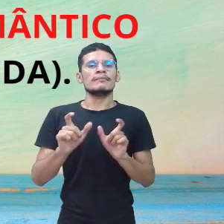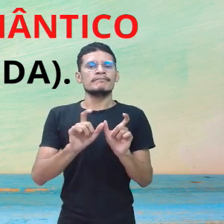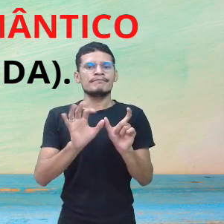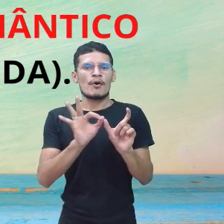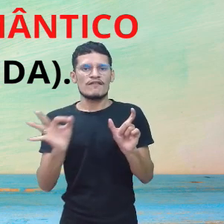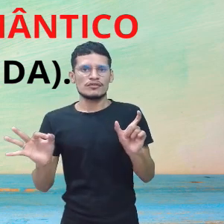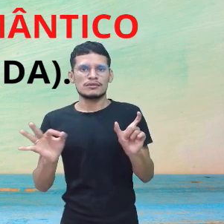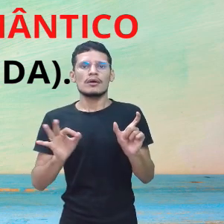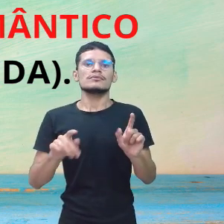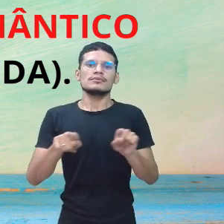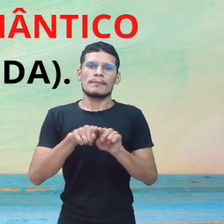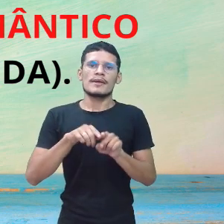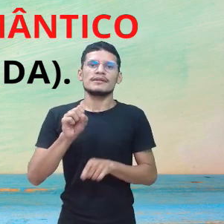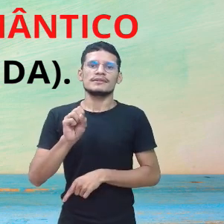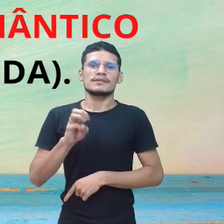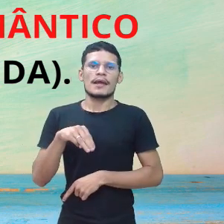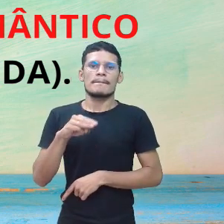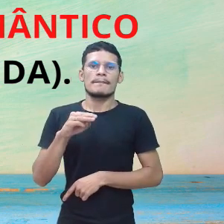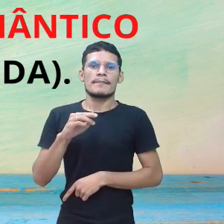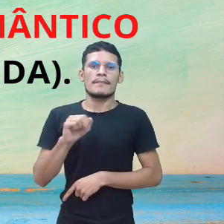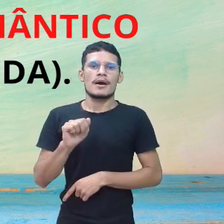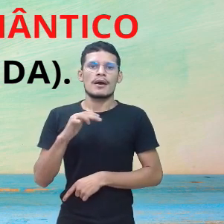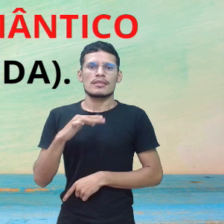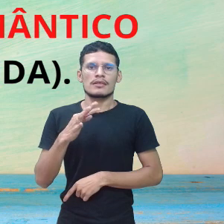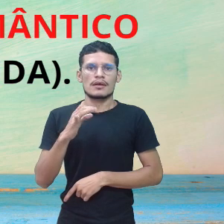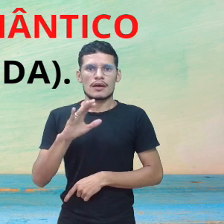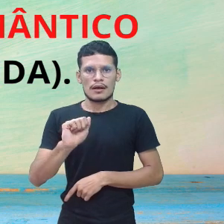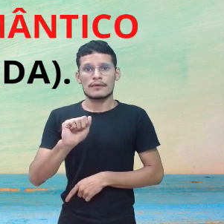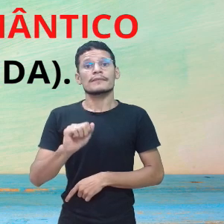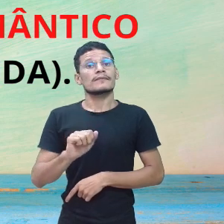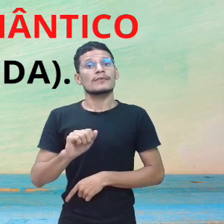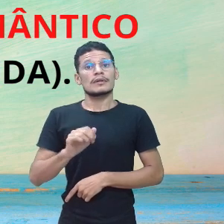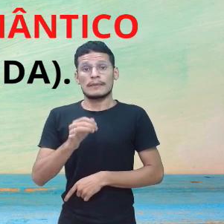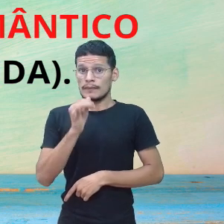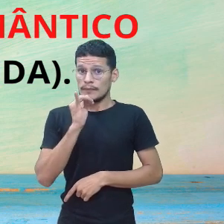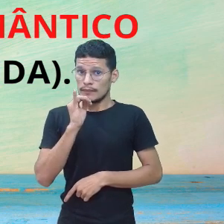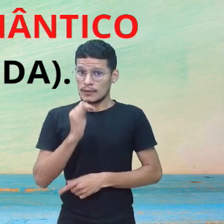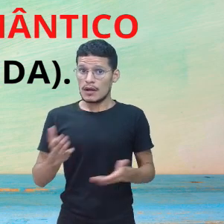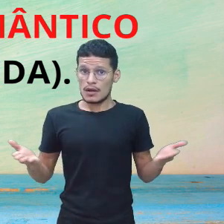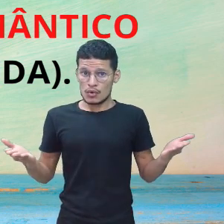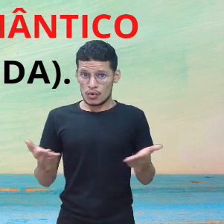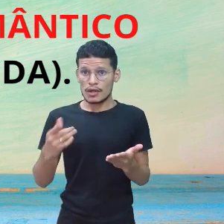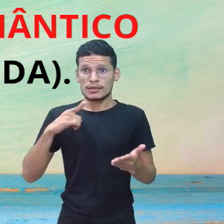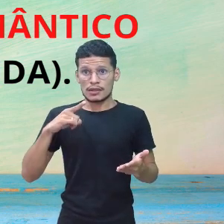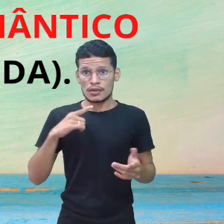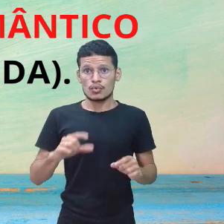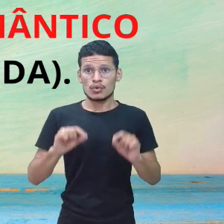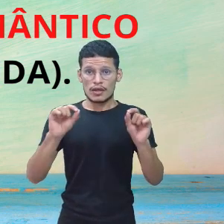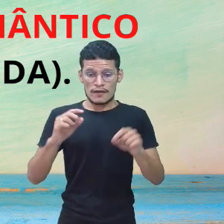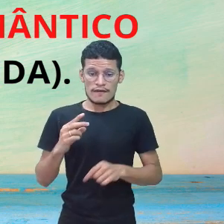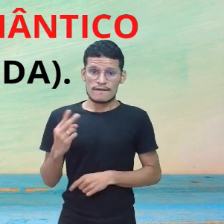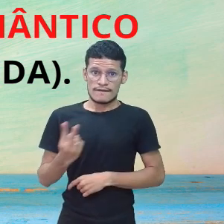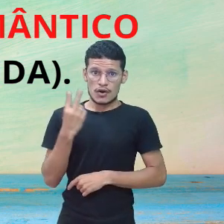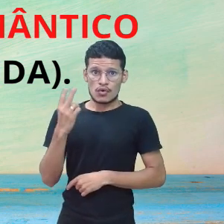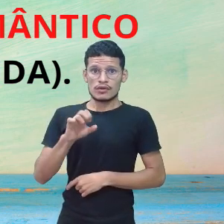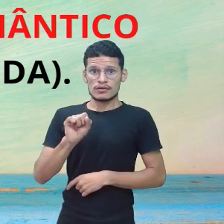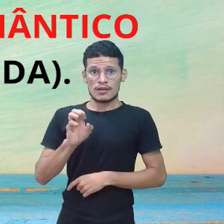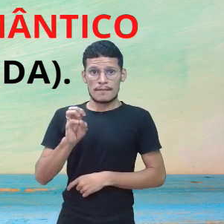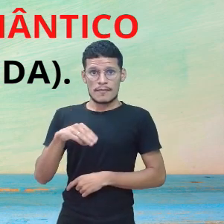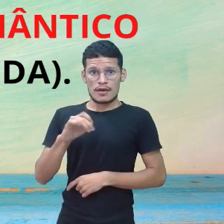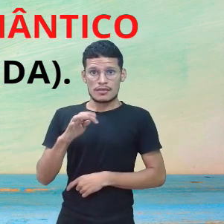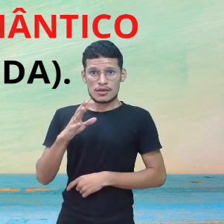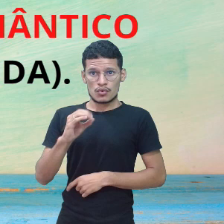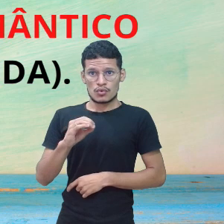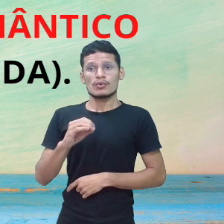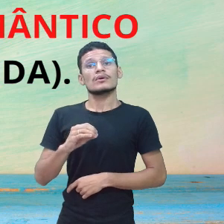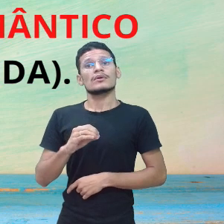morfossintaxe e semântica. Então, no segundo exemplo, nós temos, né? Tem valor semântico nocional de causa,